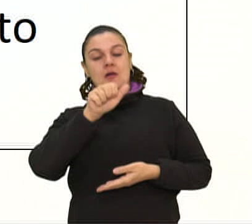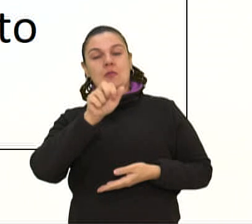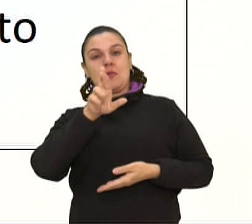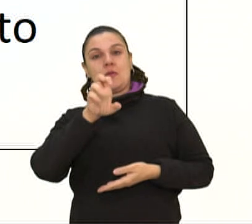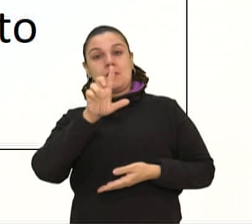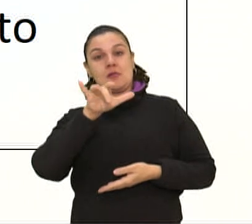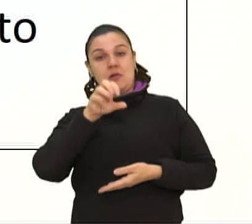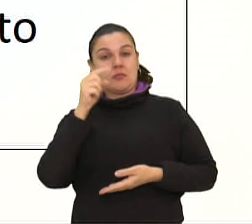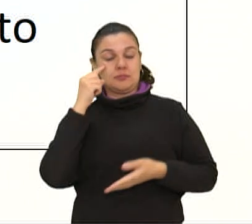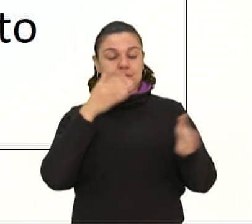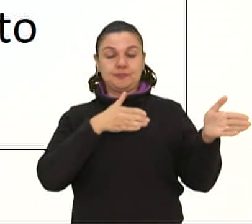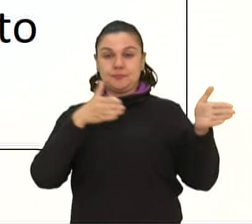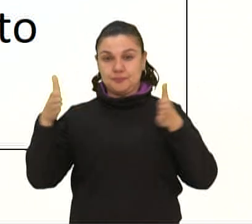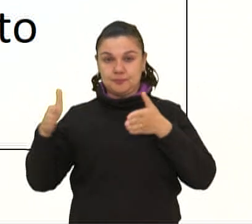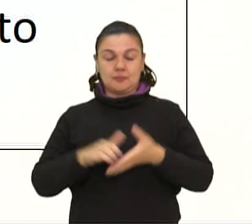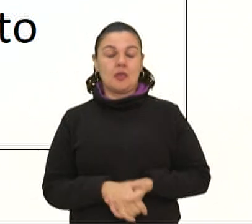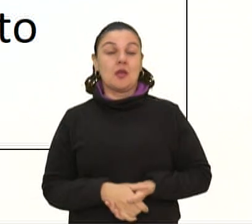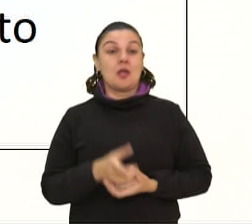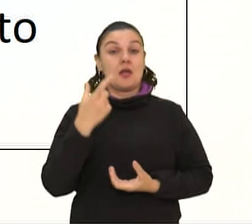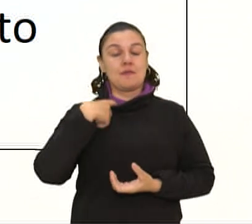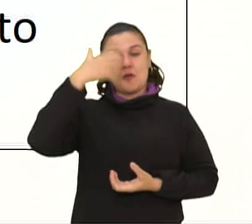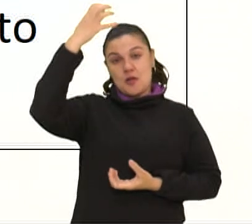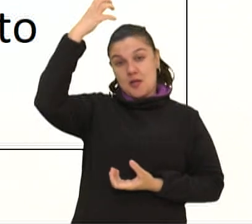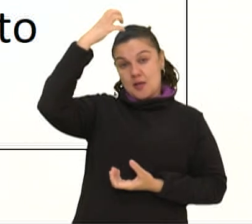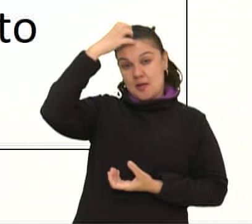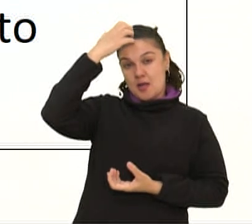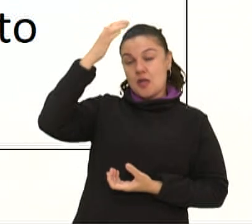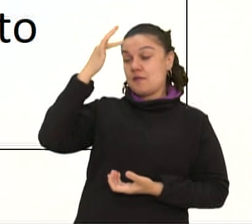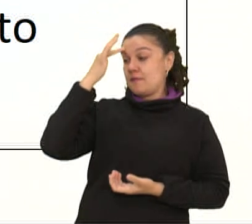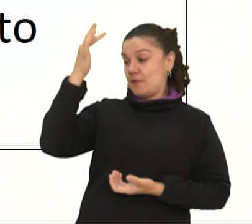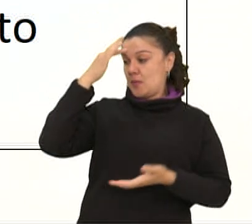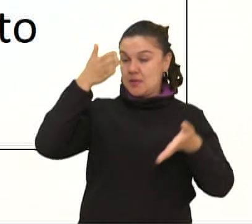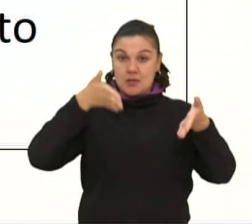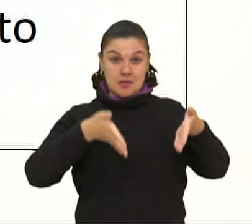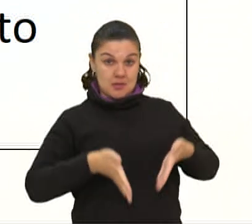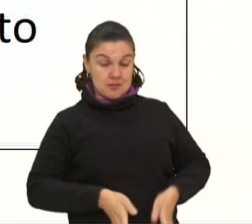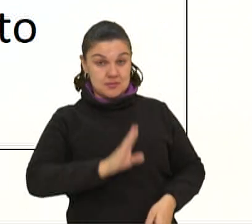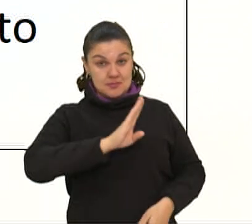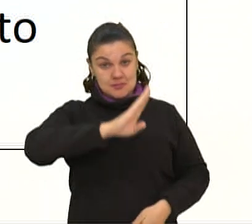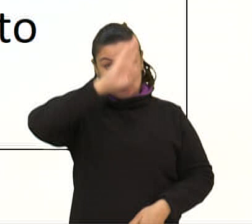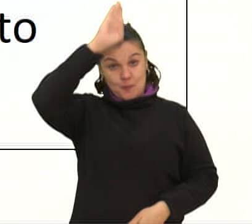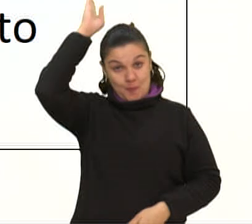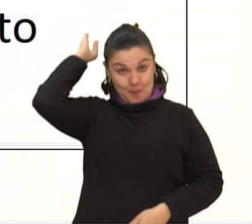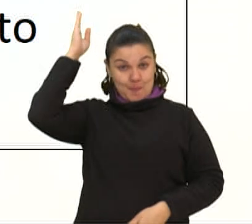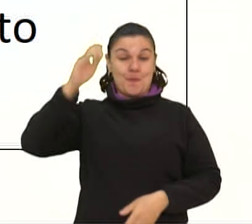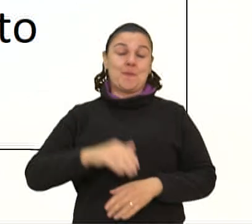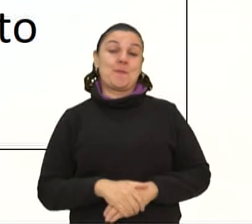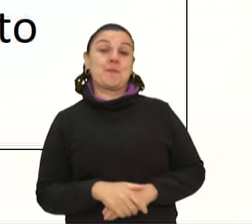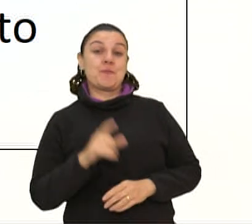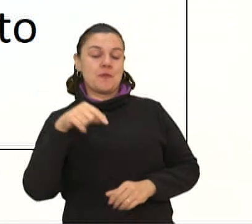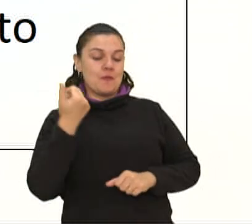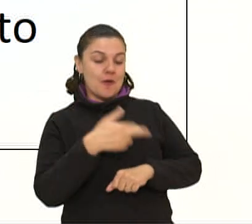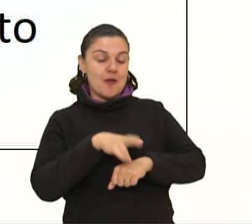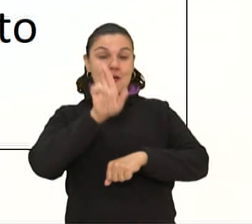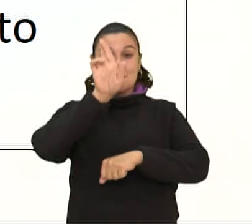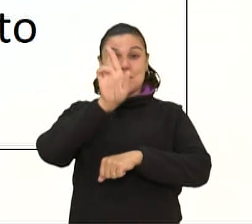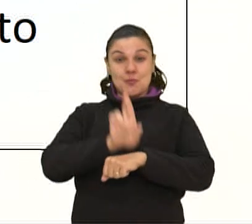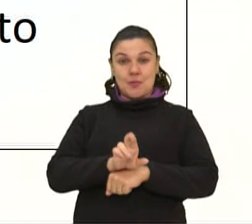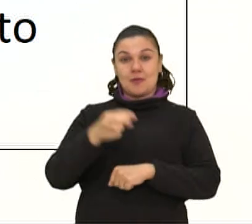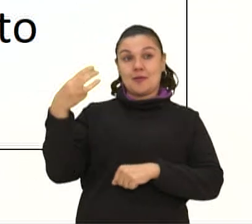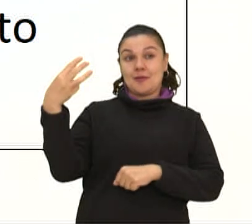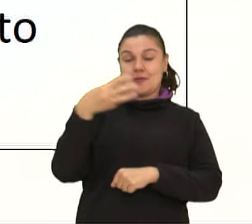Epiteto. Por fim, mesmo sendo conselheiro do imperador, acabou sendo condenado à morte.